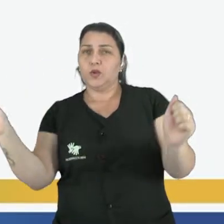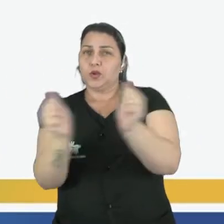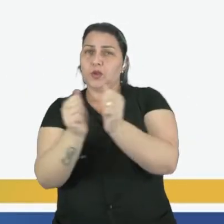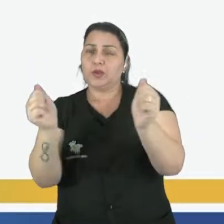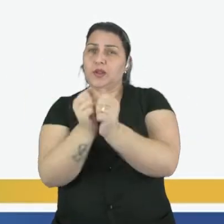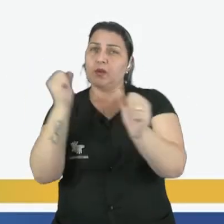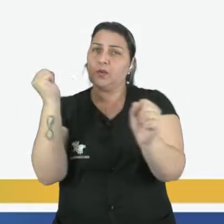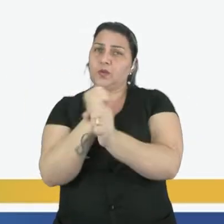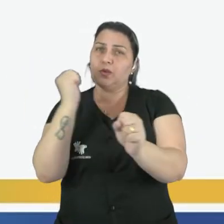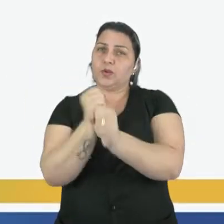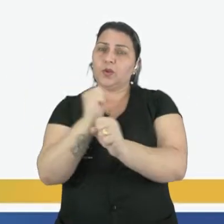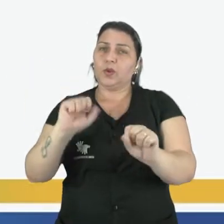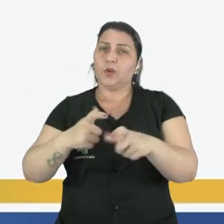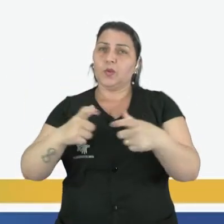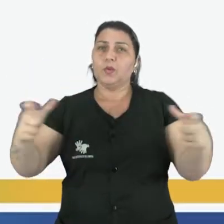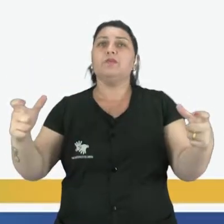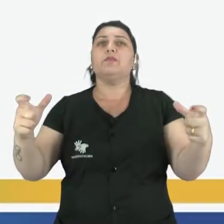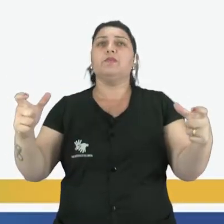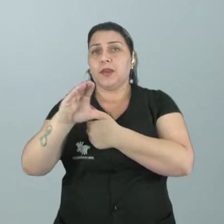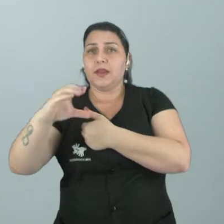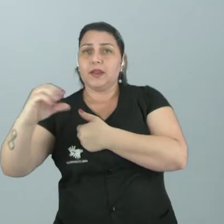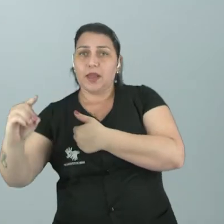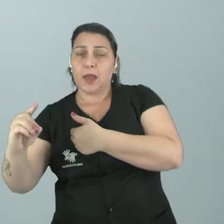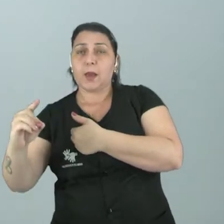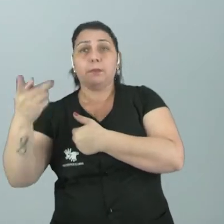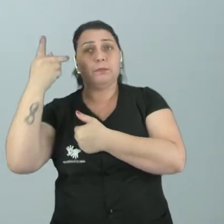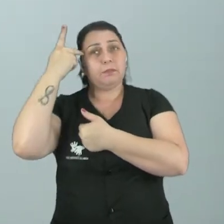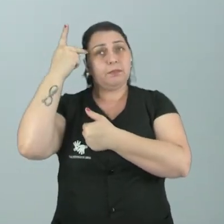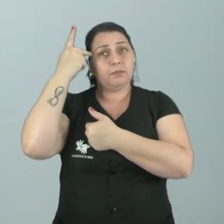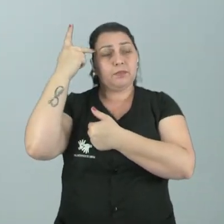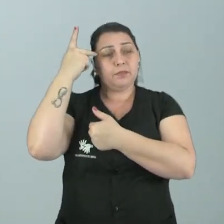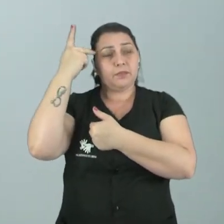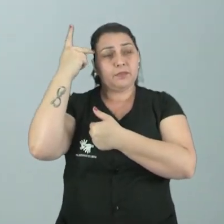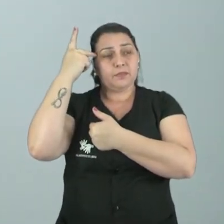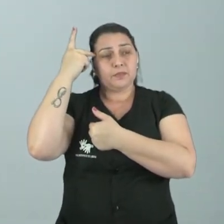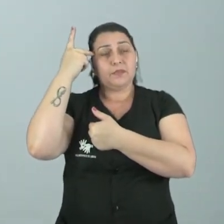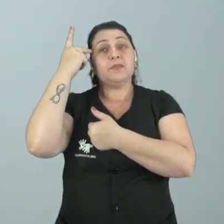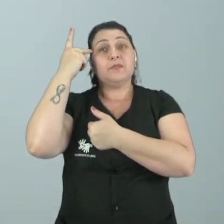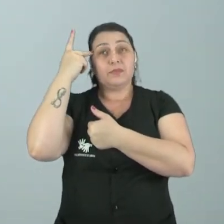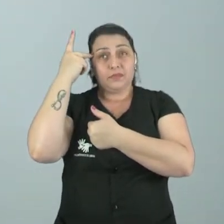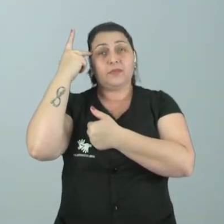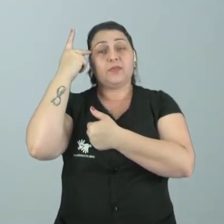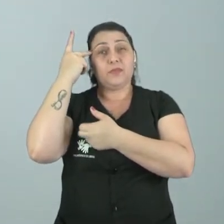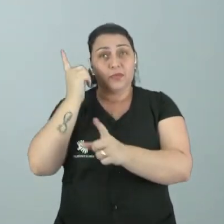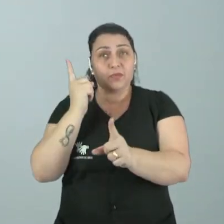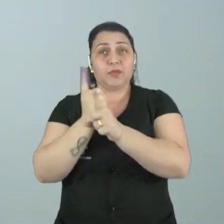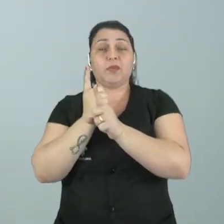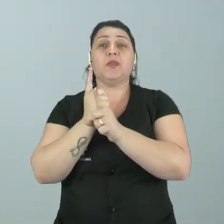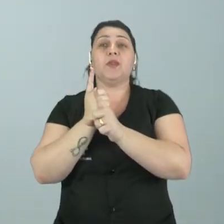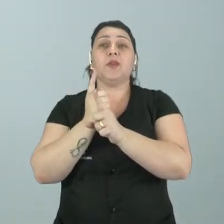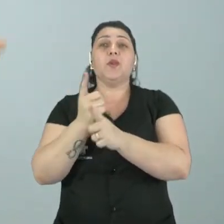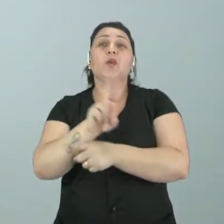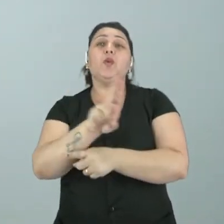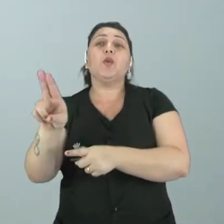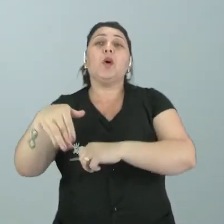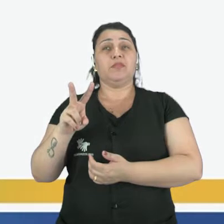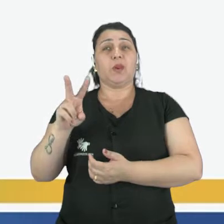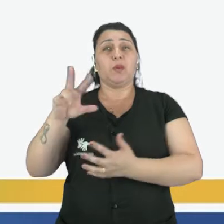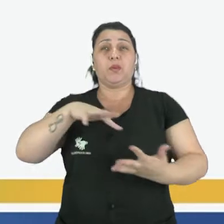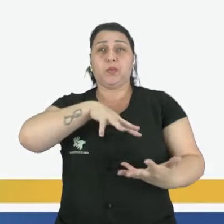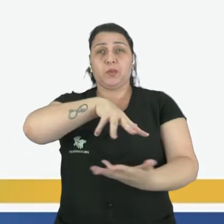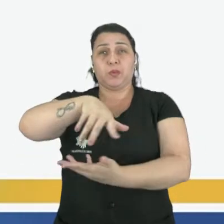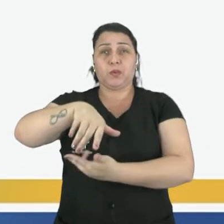vários municípios que congregam a mesma dinâmica e espaço territorial. A metrópole passa a ser vista como uma